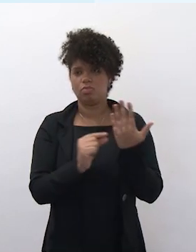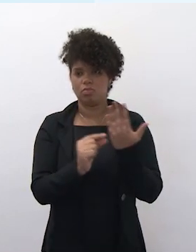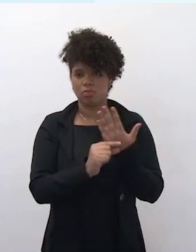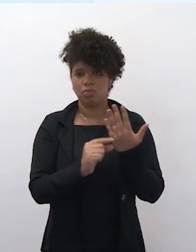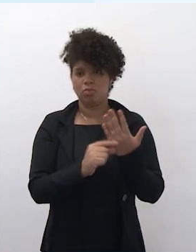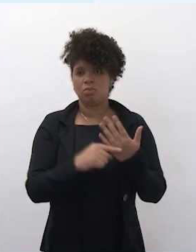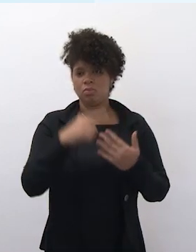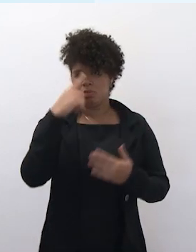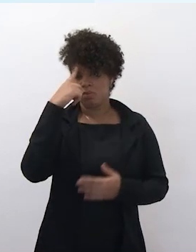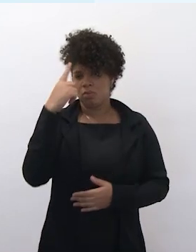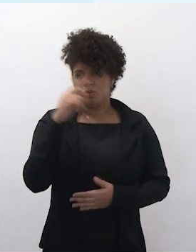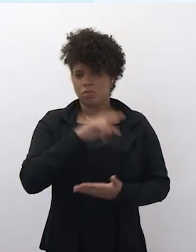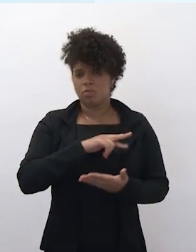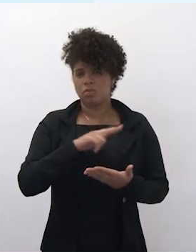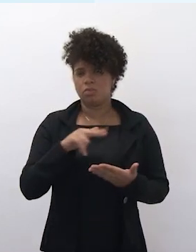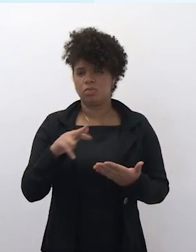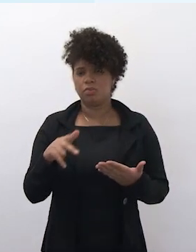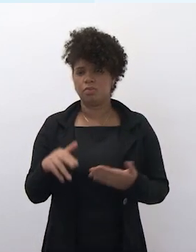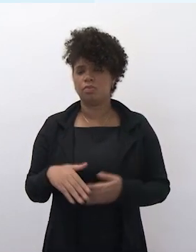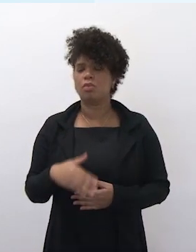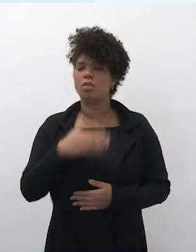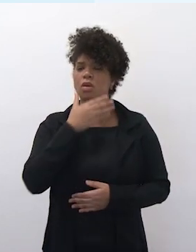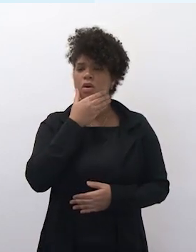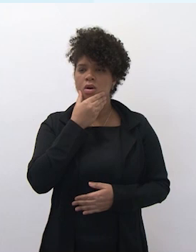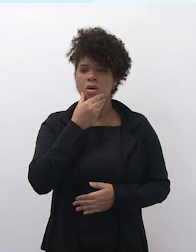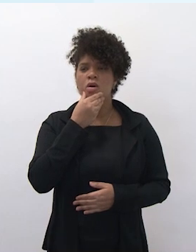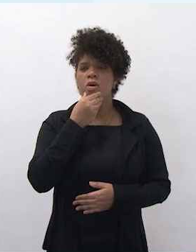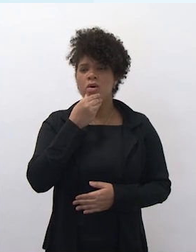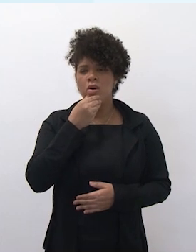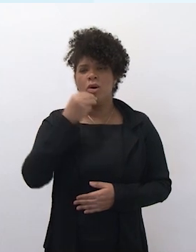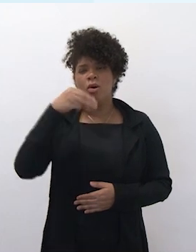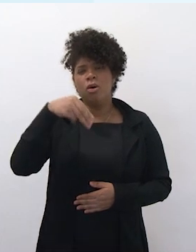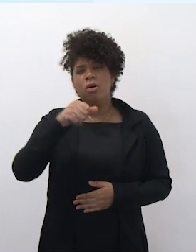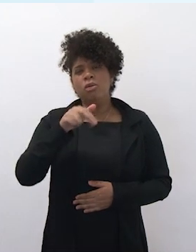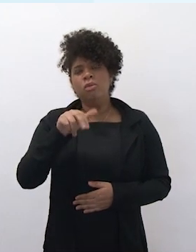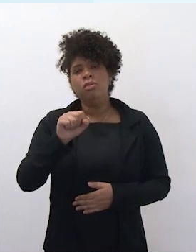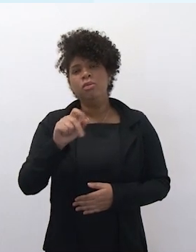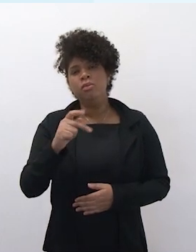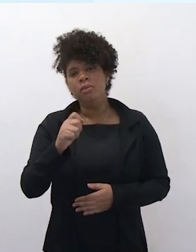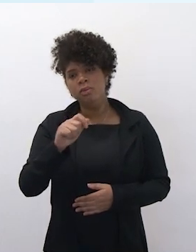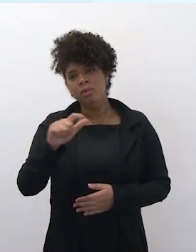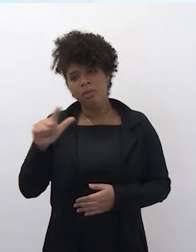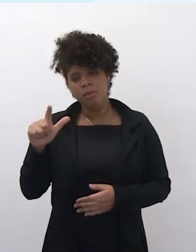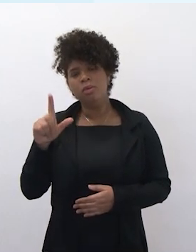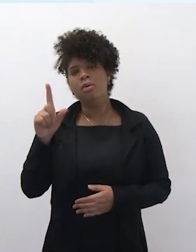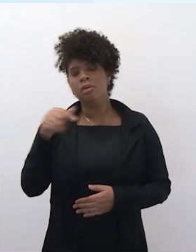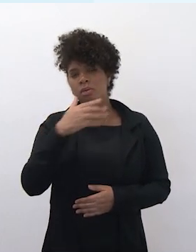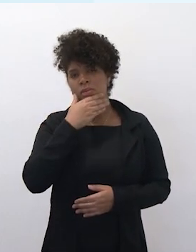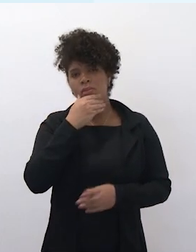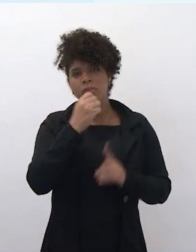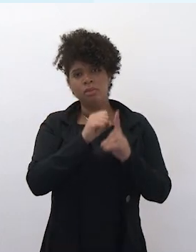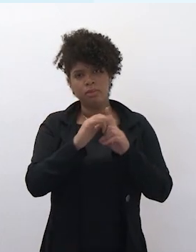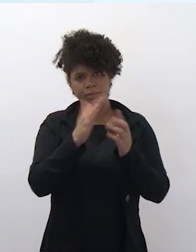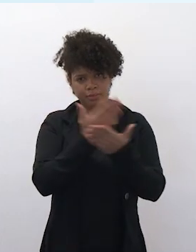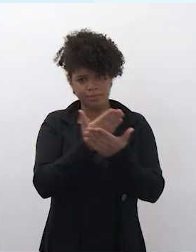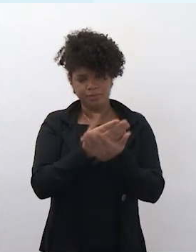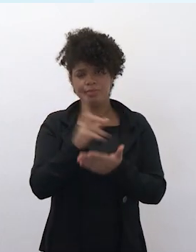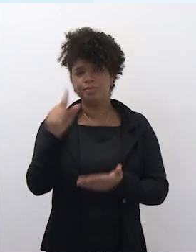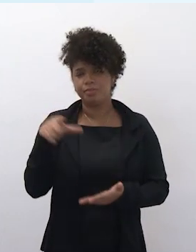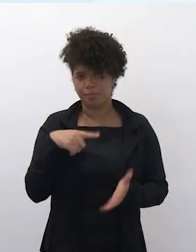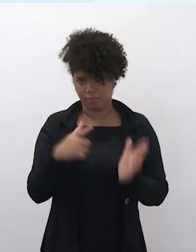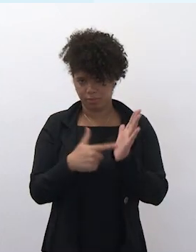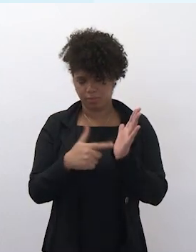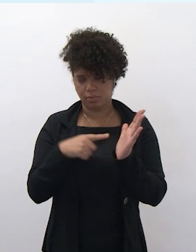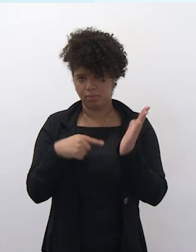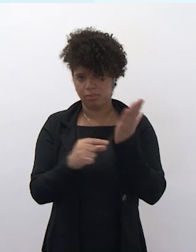diversos componentes da cidadania é o sociólogo britânico Thomas Humphrey Marshall. Então, ele tem um livro